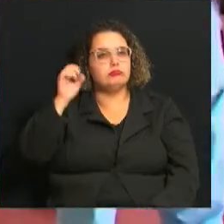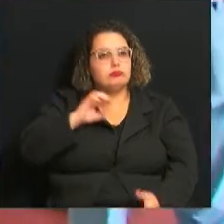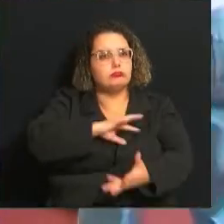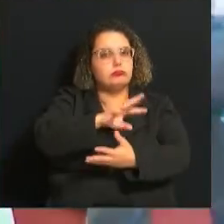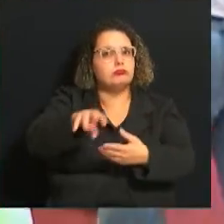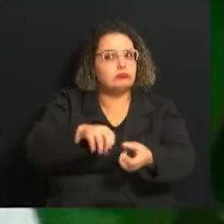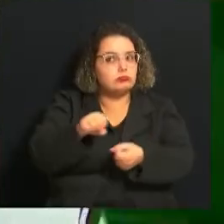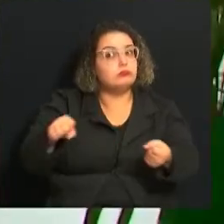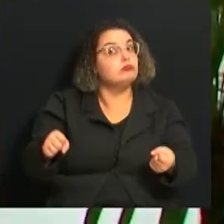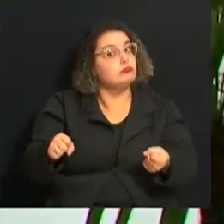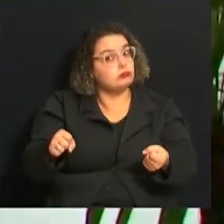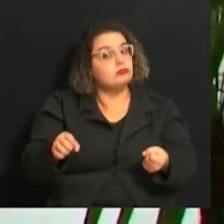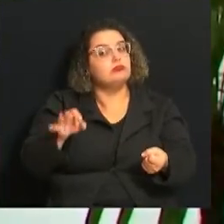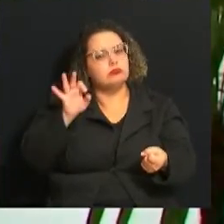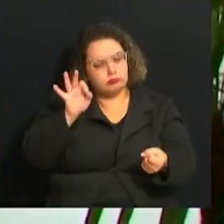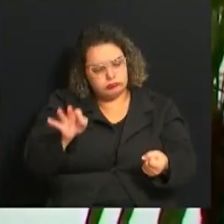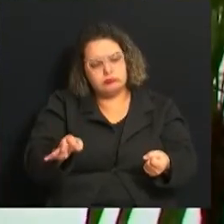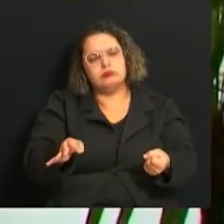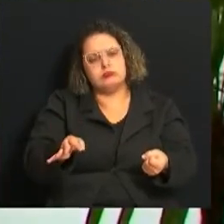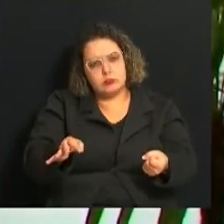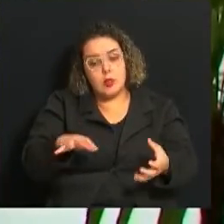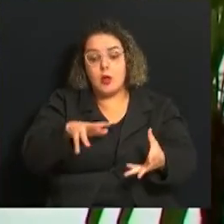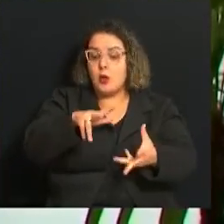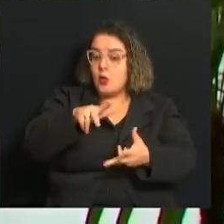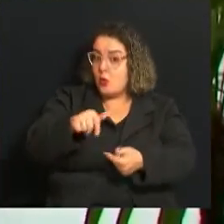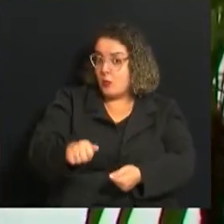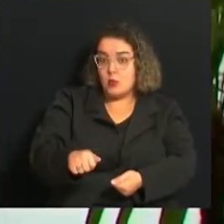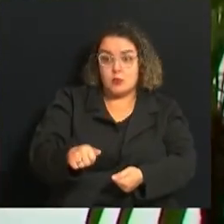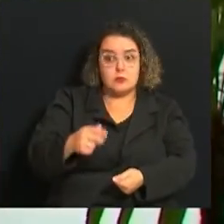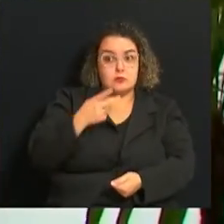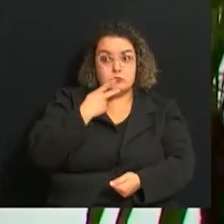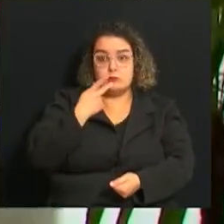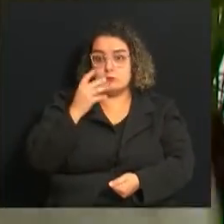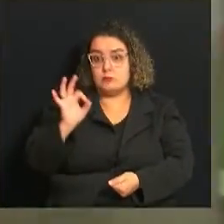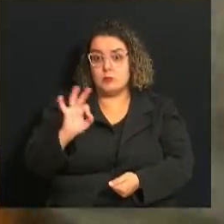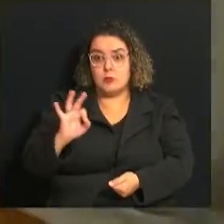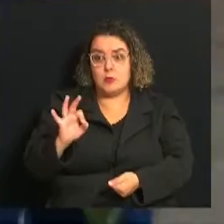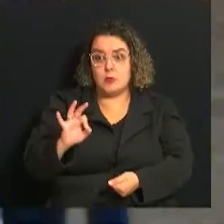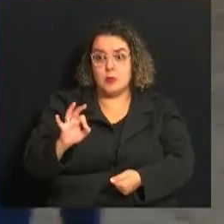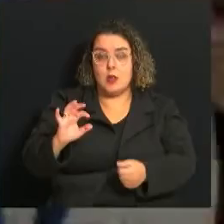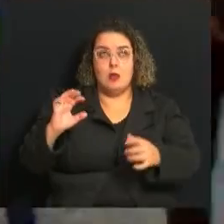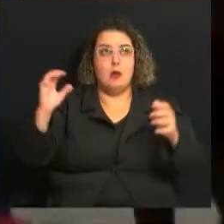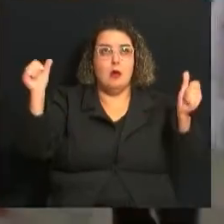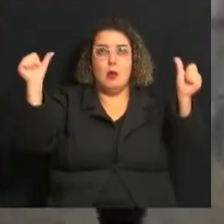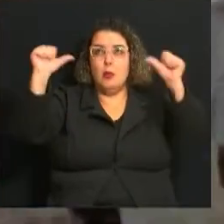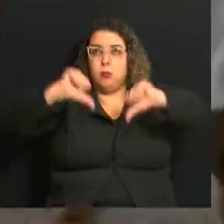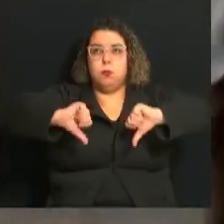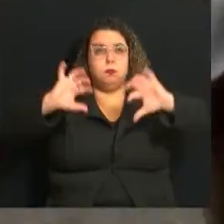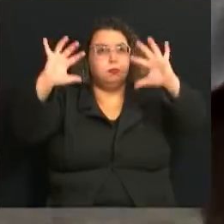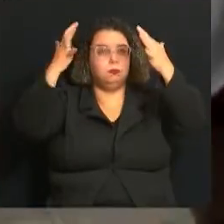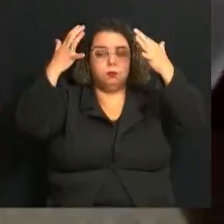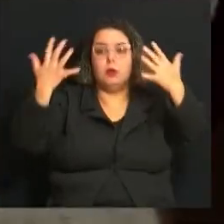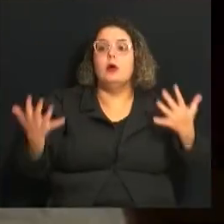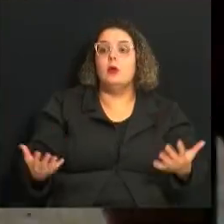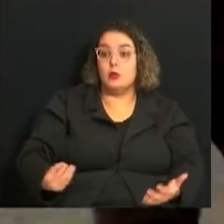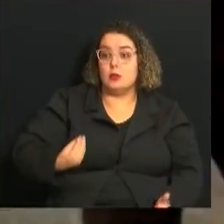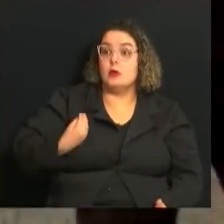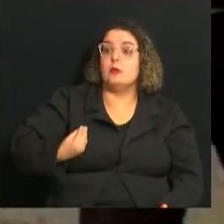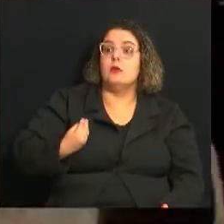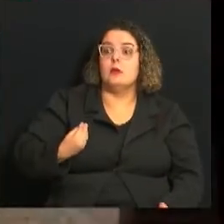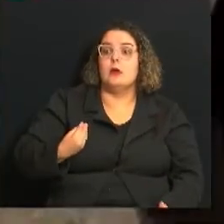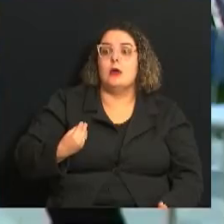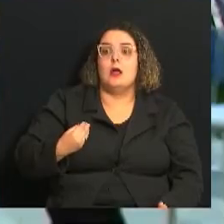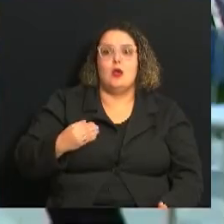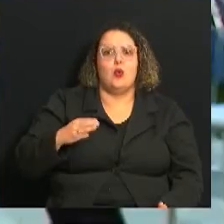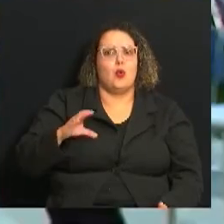sem volta em um mundo onde nem se fala mais em crise climática. O que vivemos hoje é um colapso